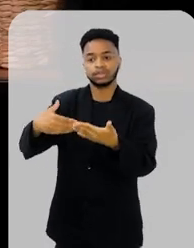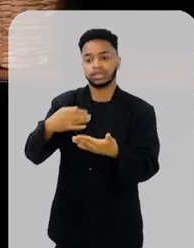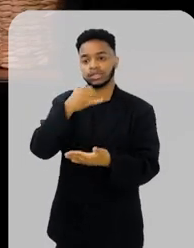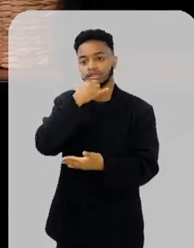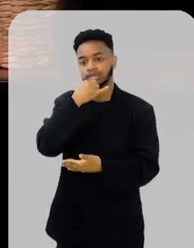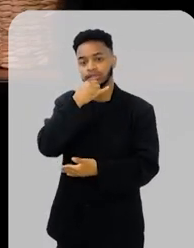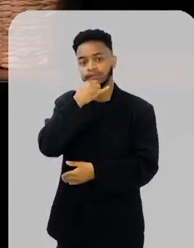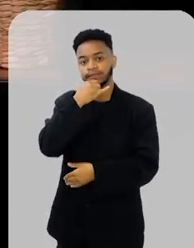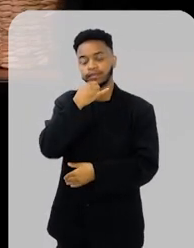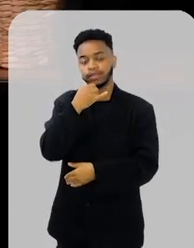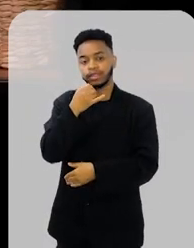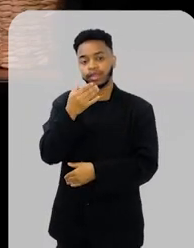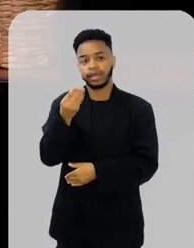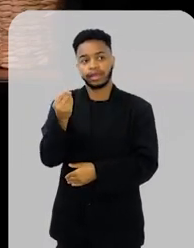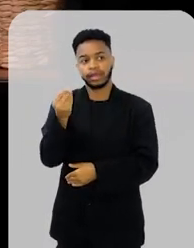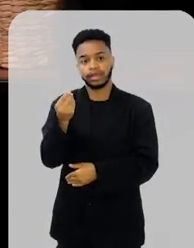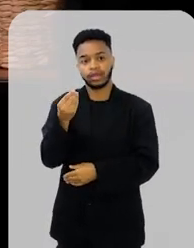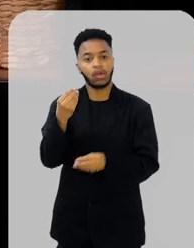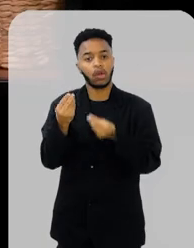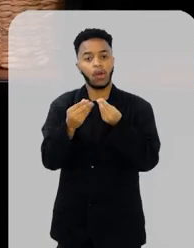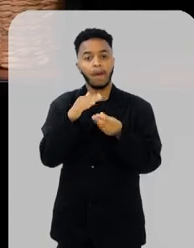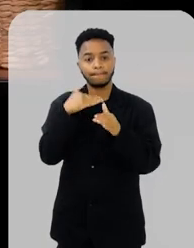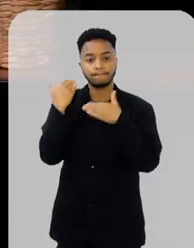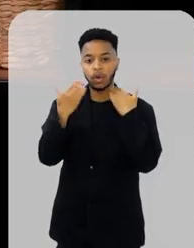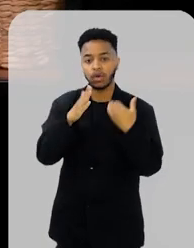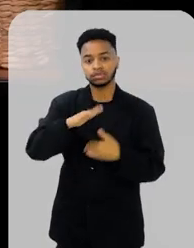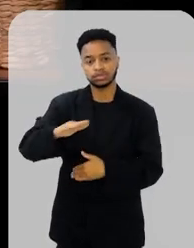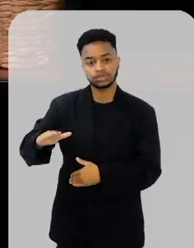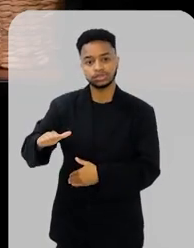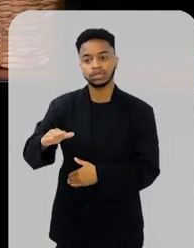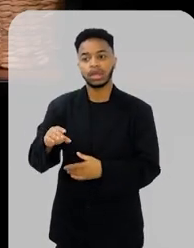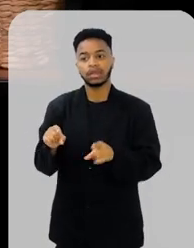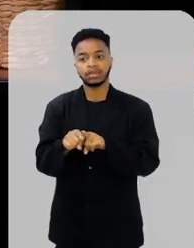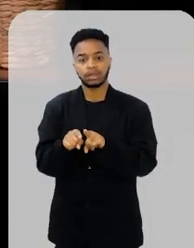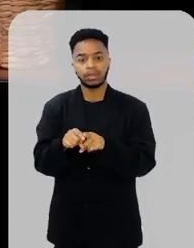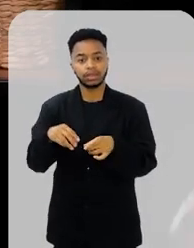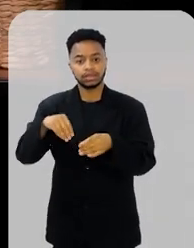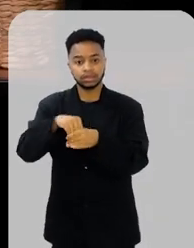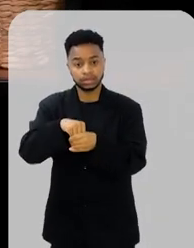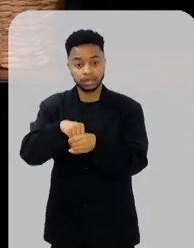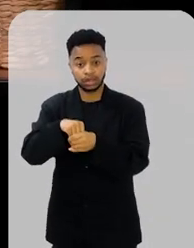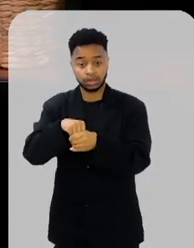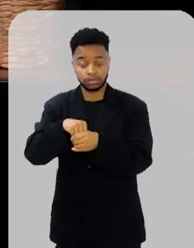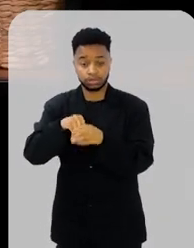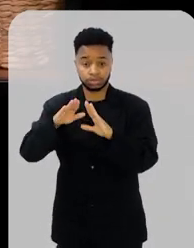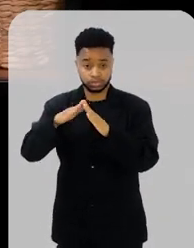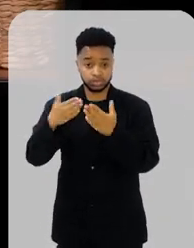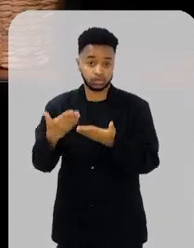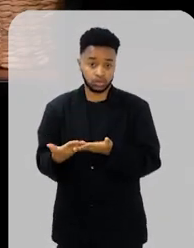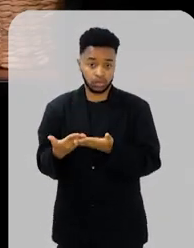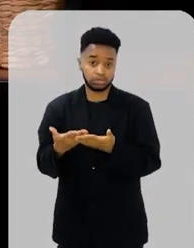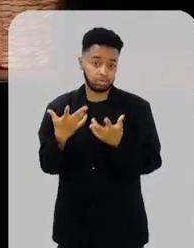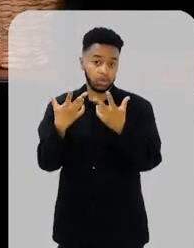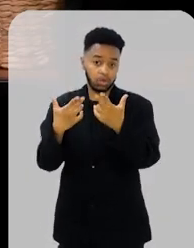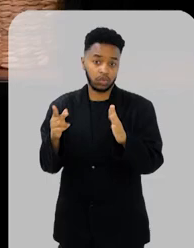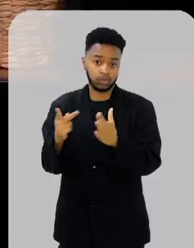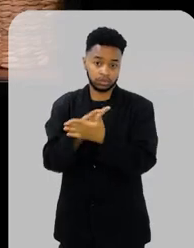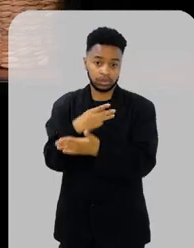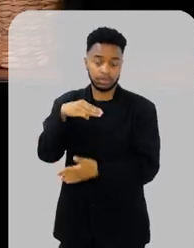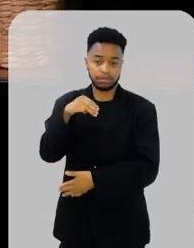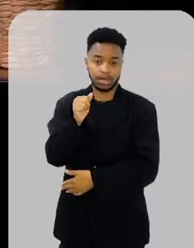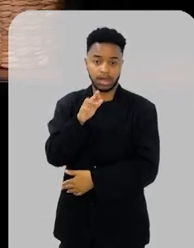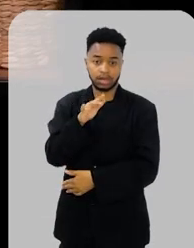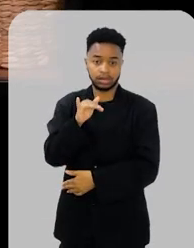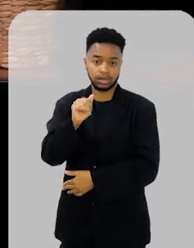exemplo, tivemos, né, casos de morte de crianças dentro, inclusive, da própria escola, como foi o caso